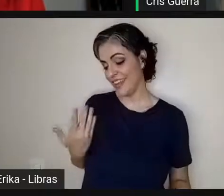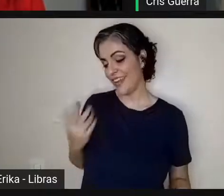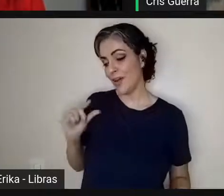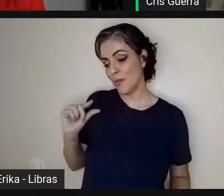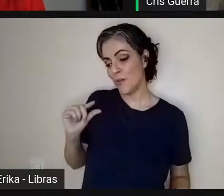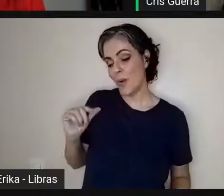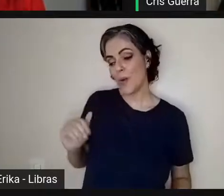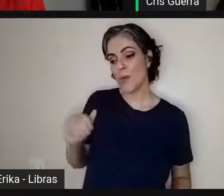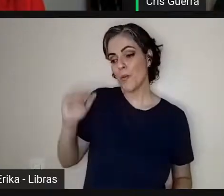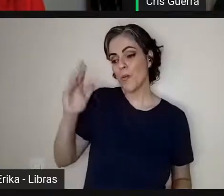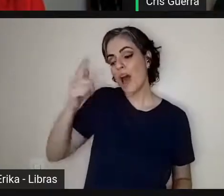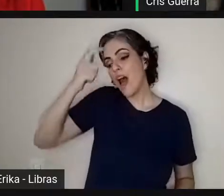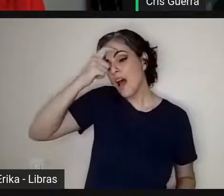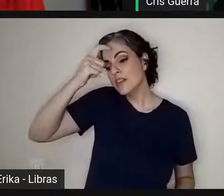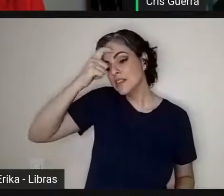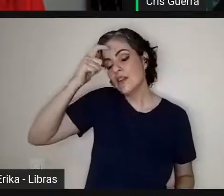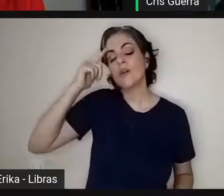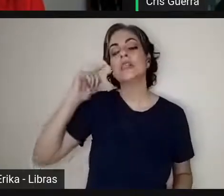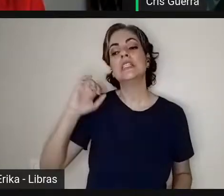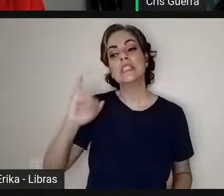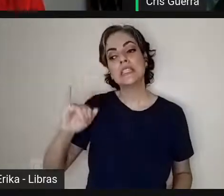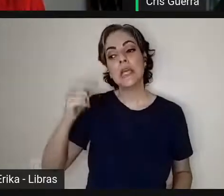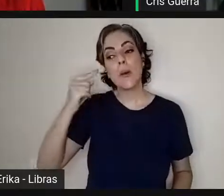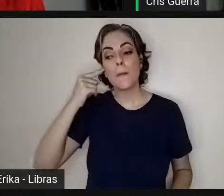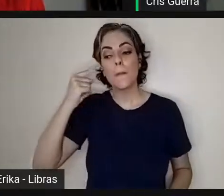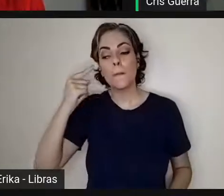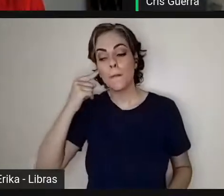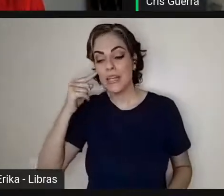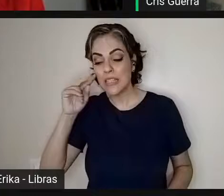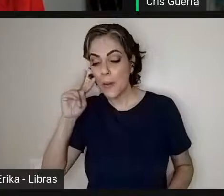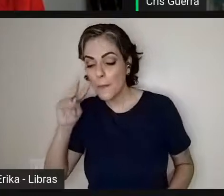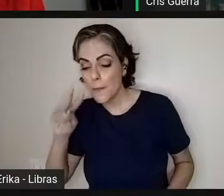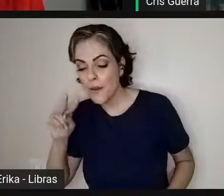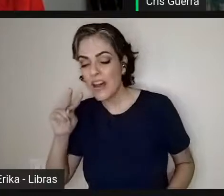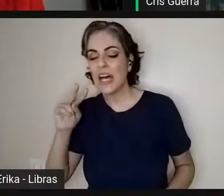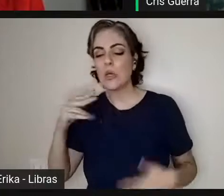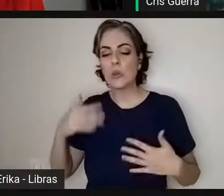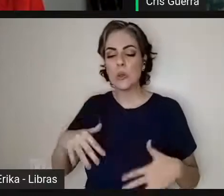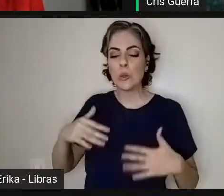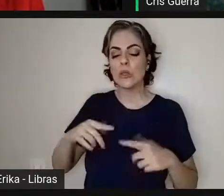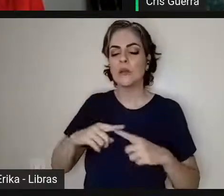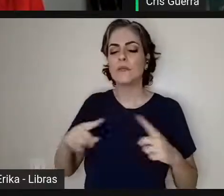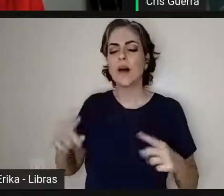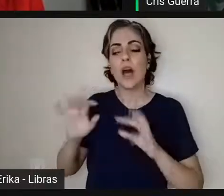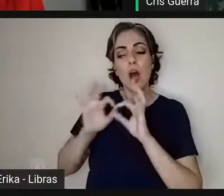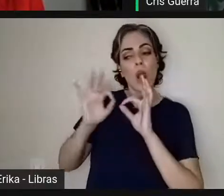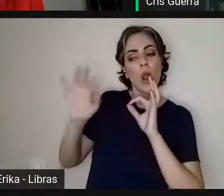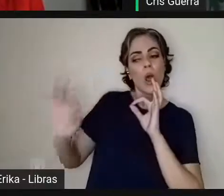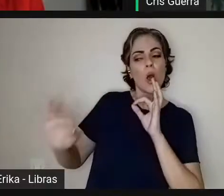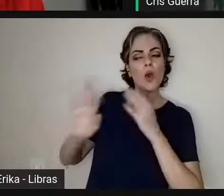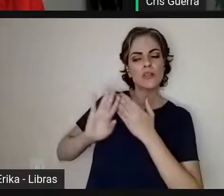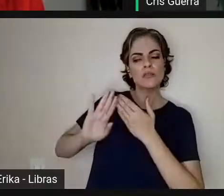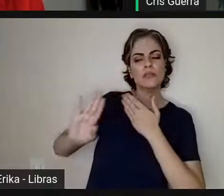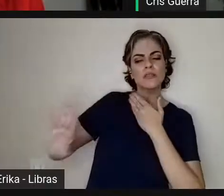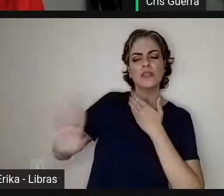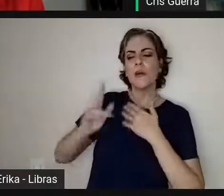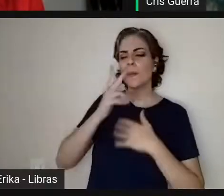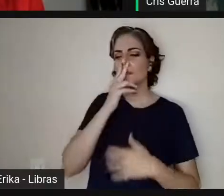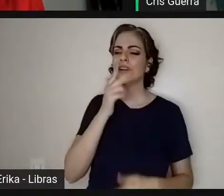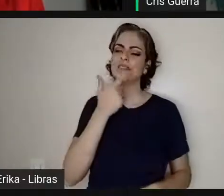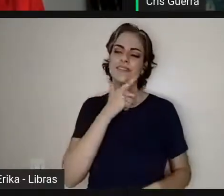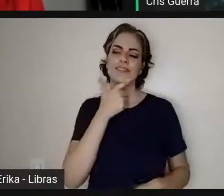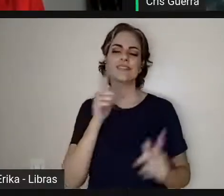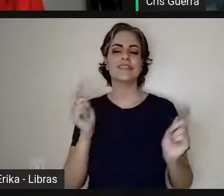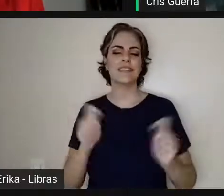Então, assim, você olha de perto, é uma tragédia, mas você olha de longe, vira uma comédia muitas vezes, né? Assim, chega a ser uma comédia, e assim a